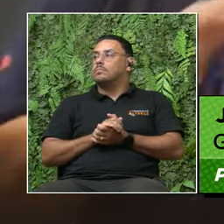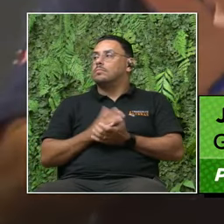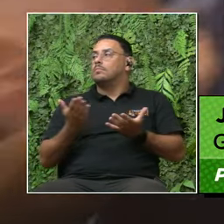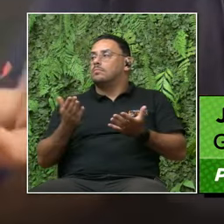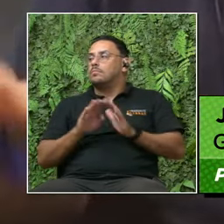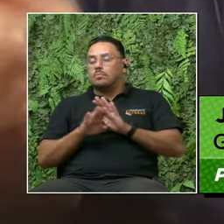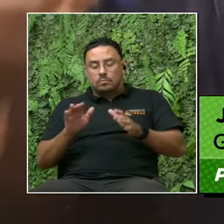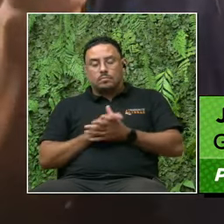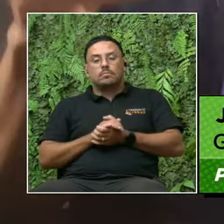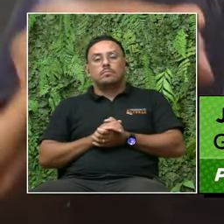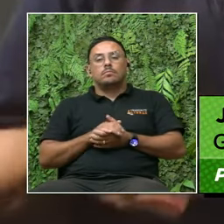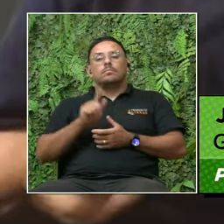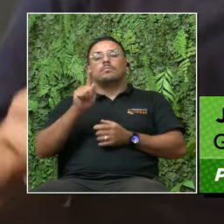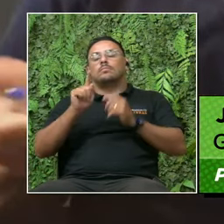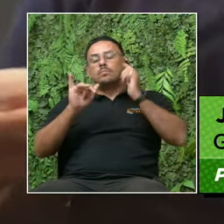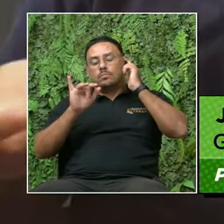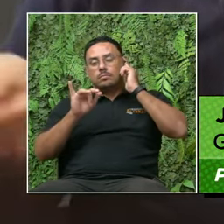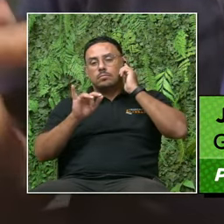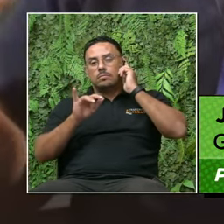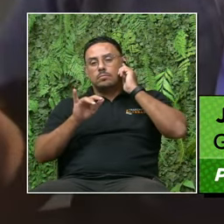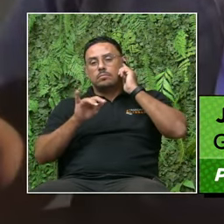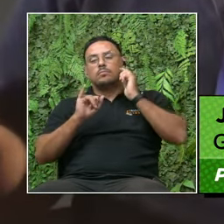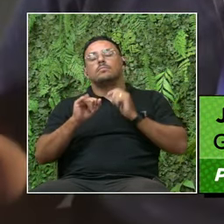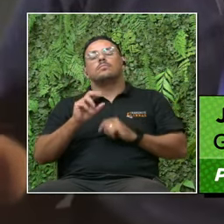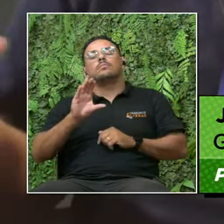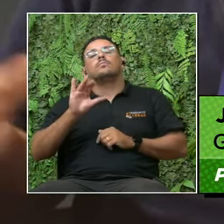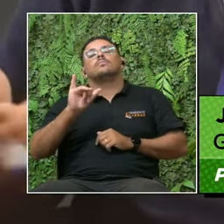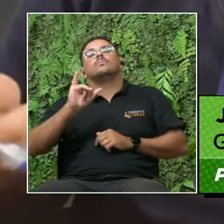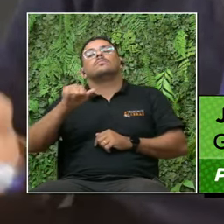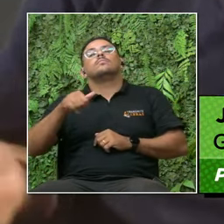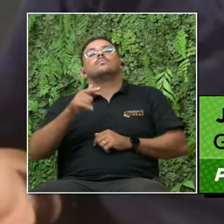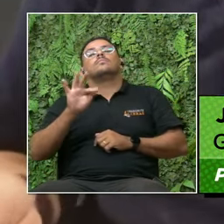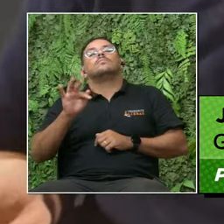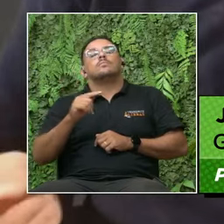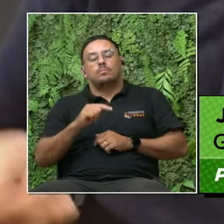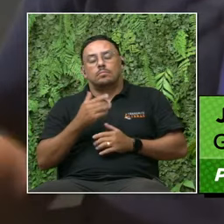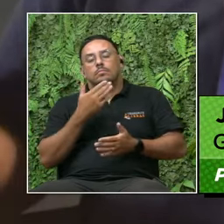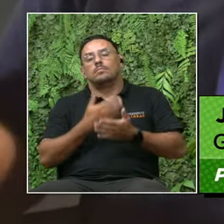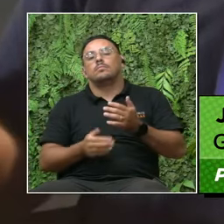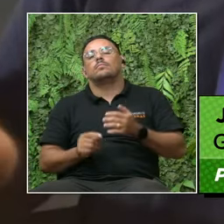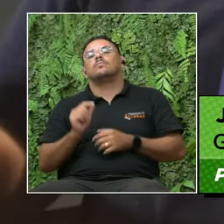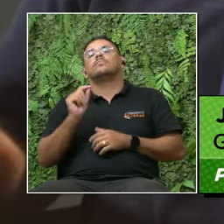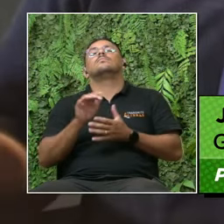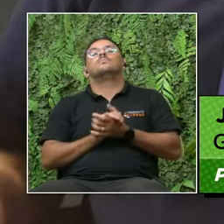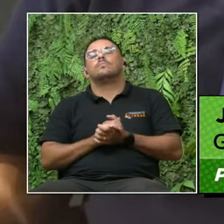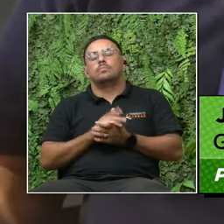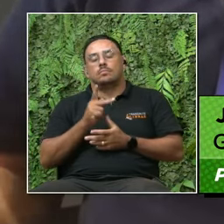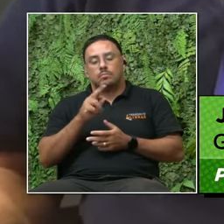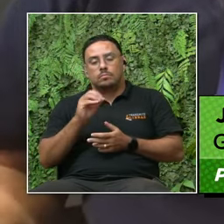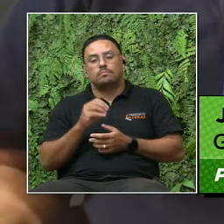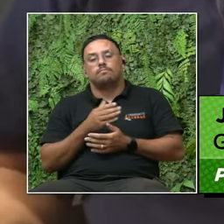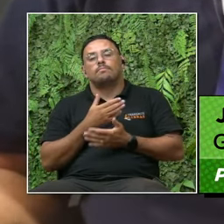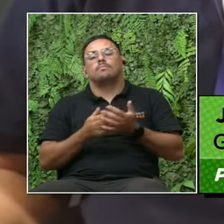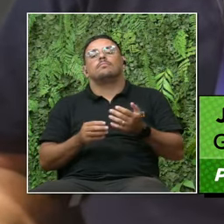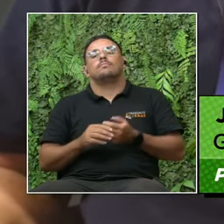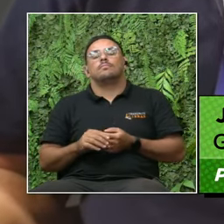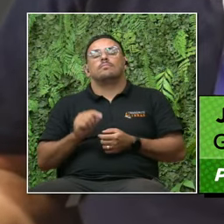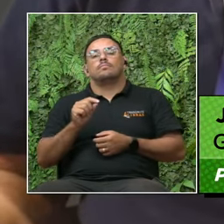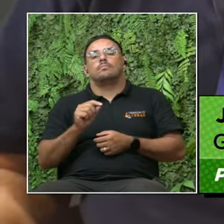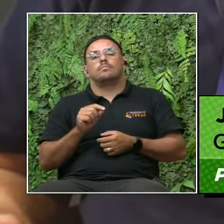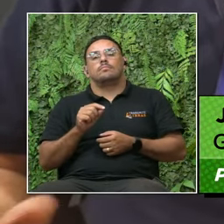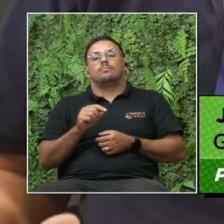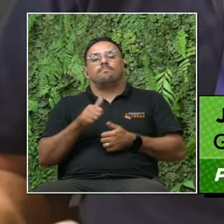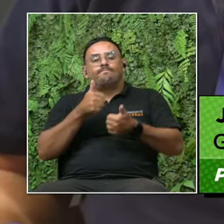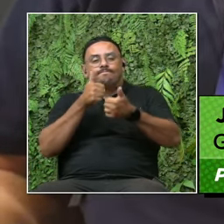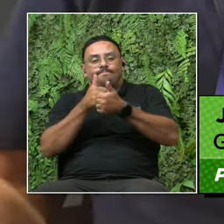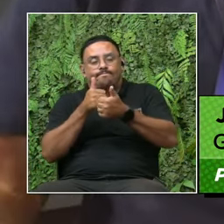apenas isso até o Gilbert concorda com você mas é que o c fent perdeu o gol também que Compensou o gol que o que o Paulinho perdeu hein nossa dentro da marca